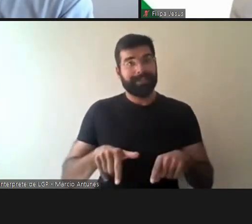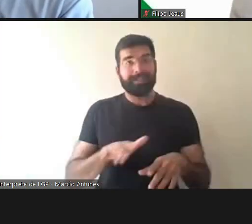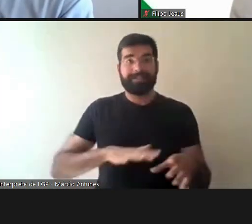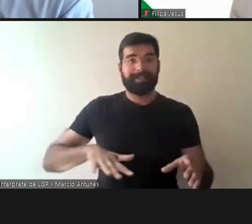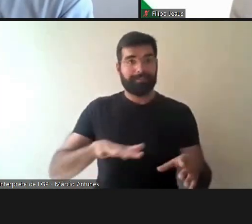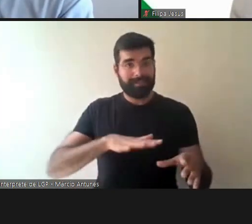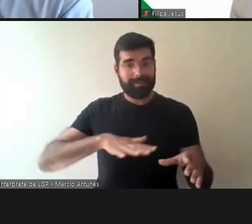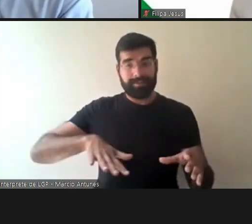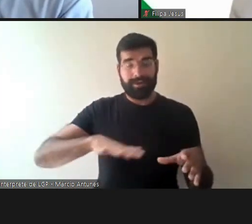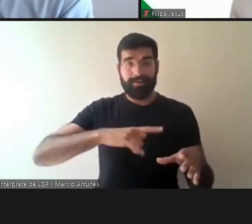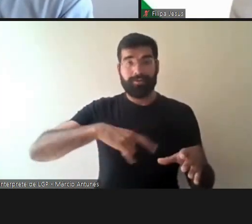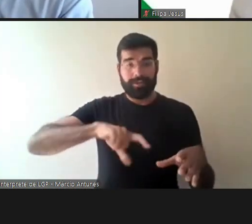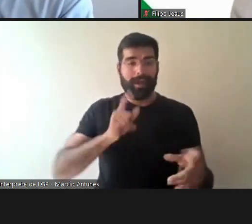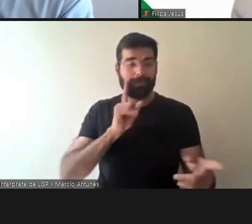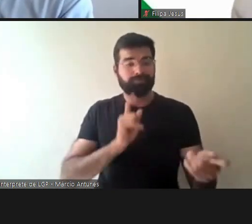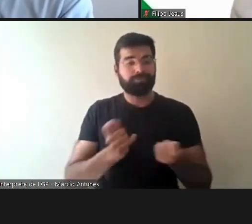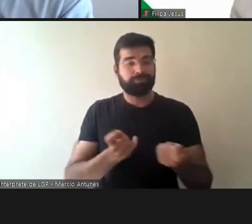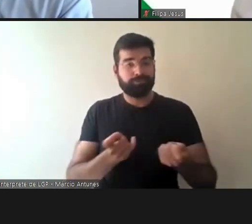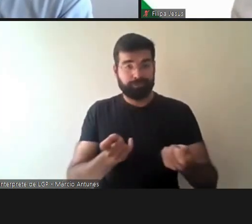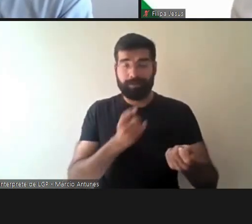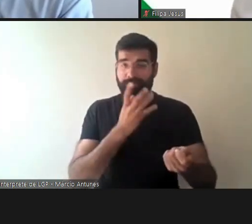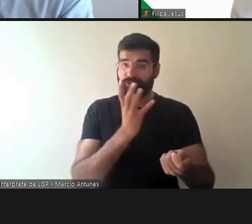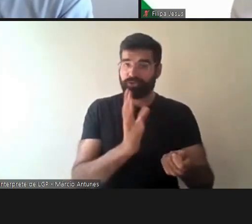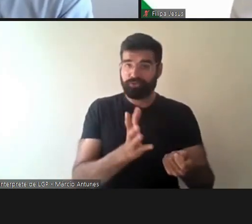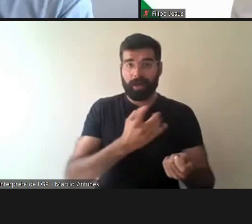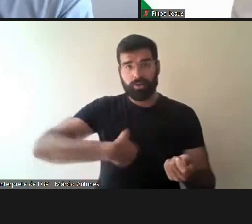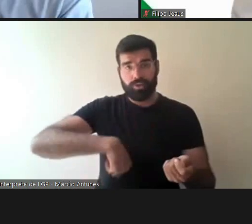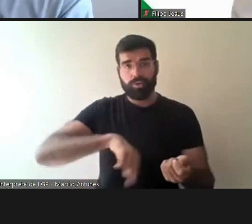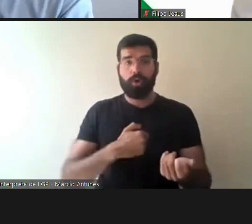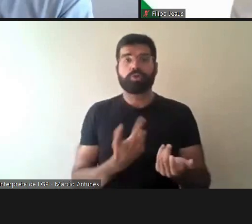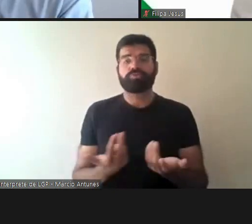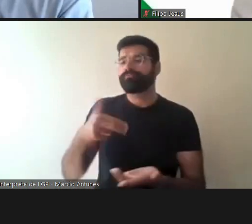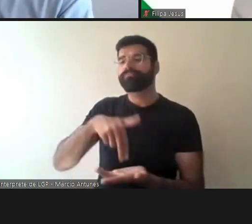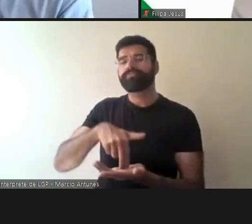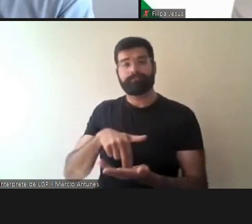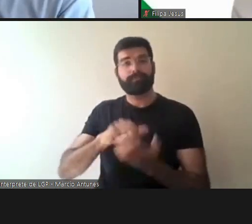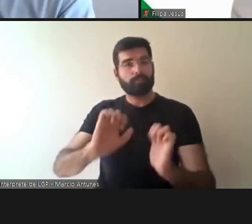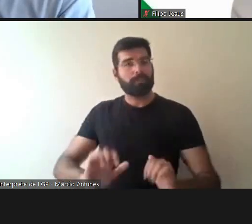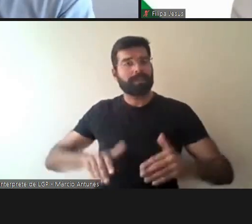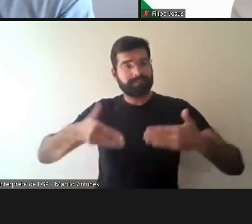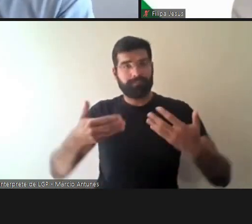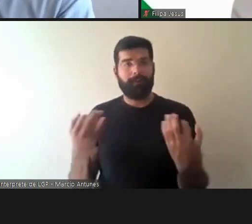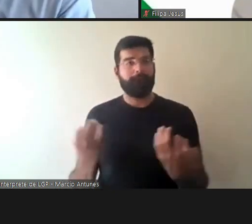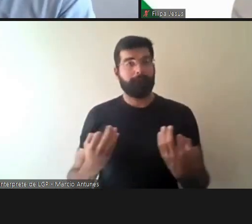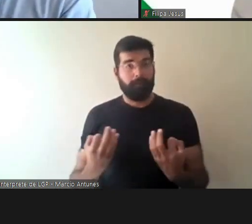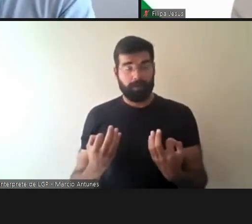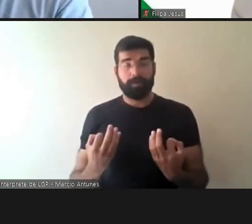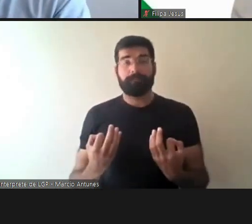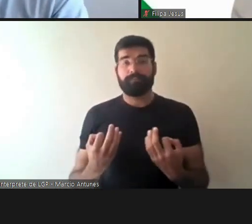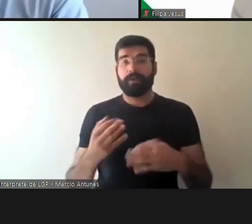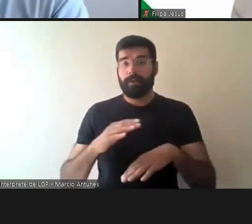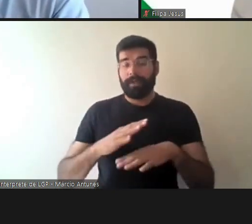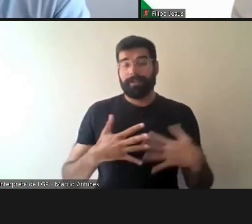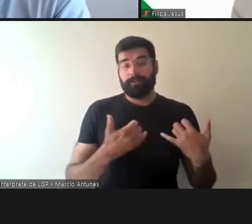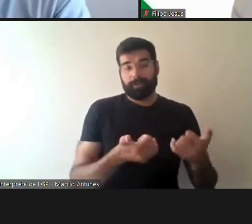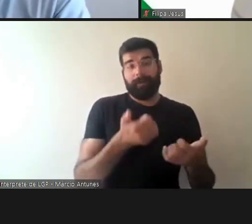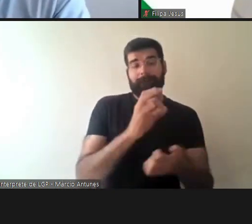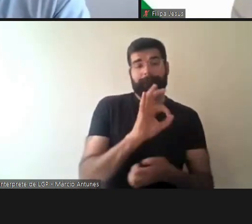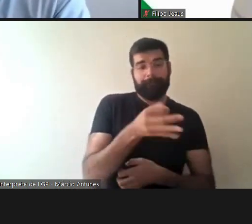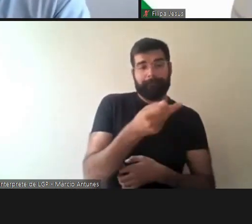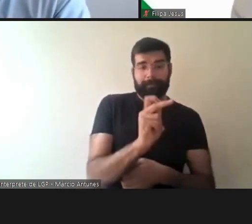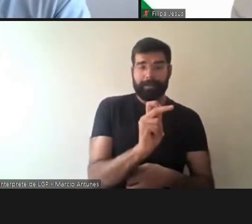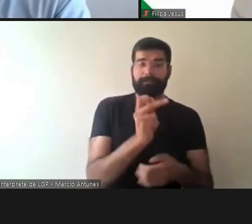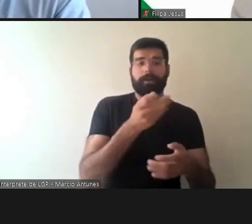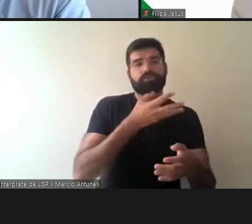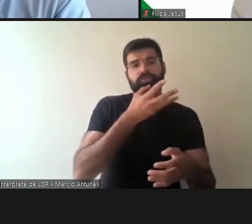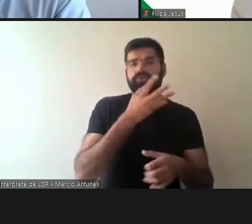nossa distinta moderadora já adiantou, nós estamos aqui num arranque, depois do enquadramento que a Filipa de Jesus